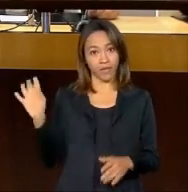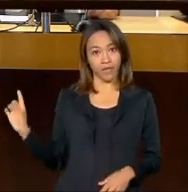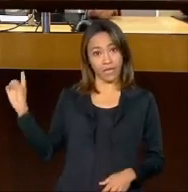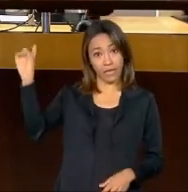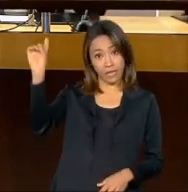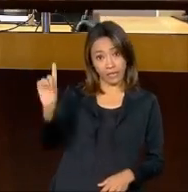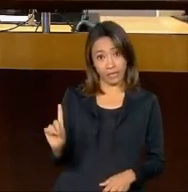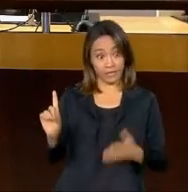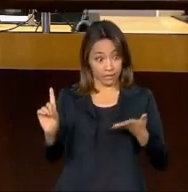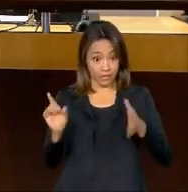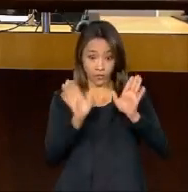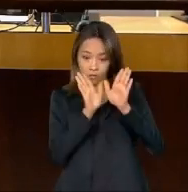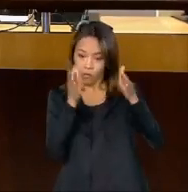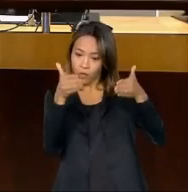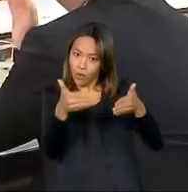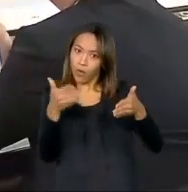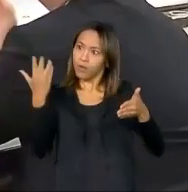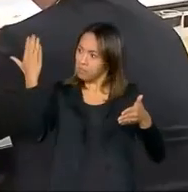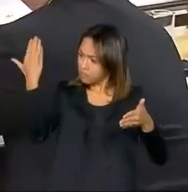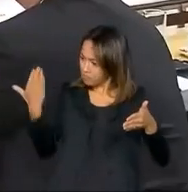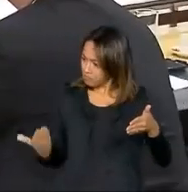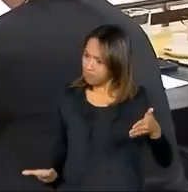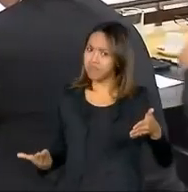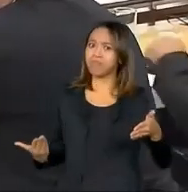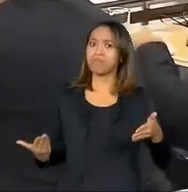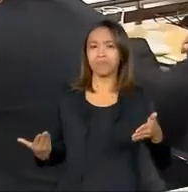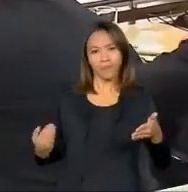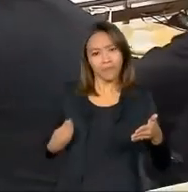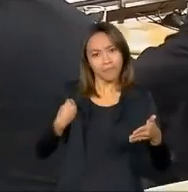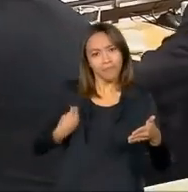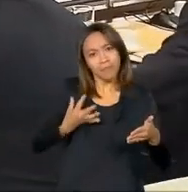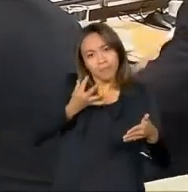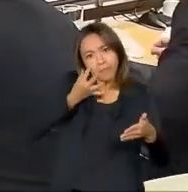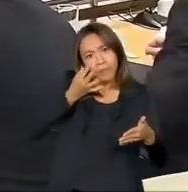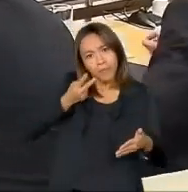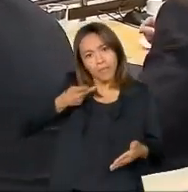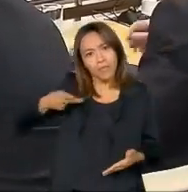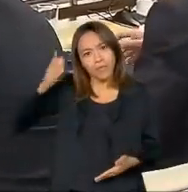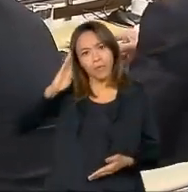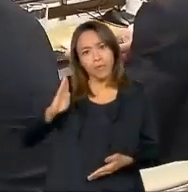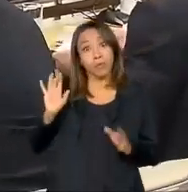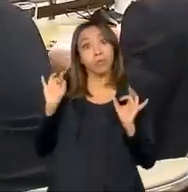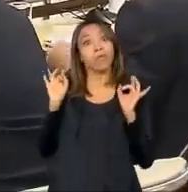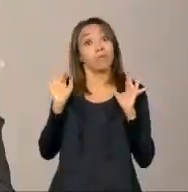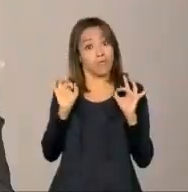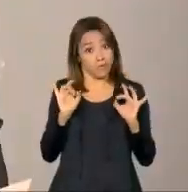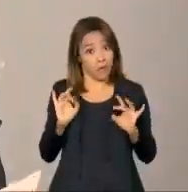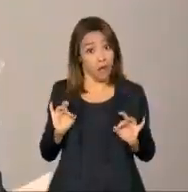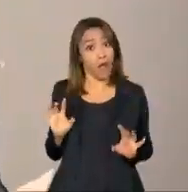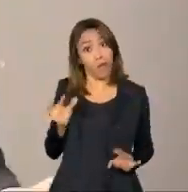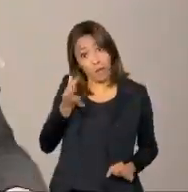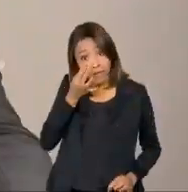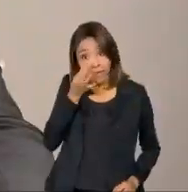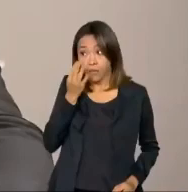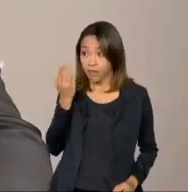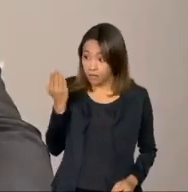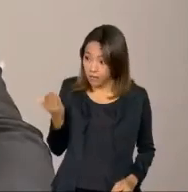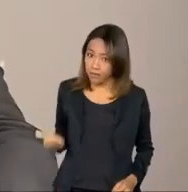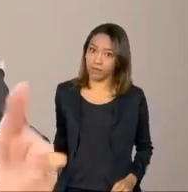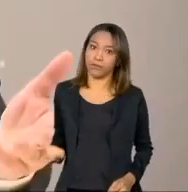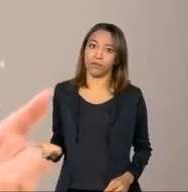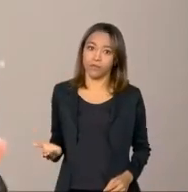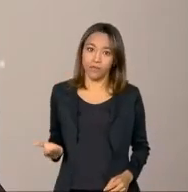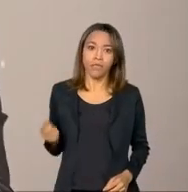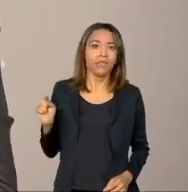função é um privilégio para as pessoas e um sinal